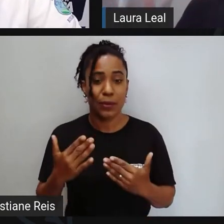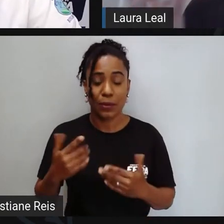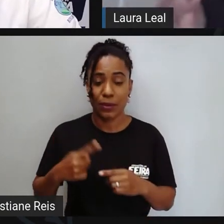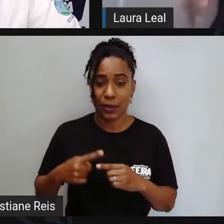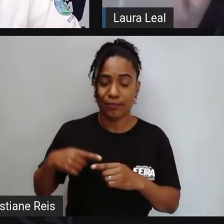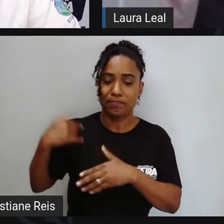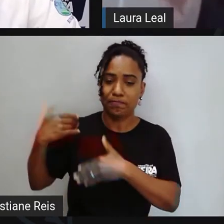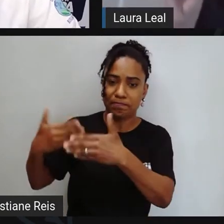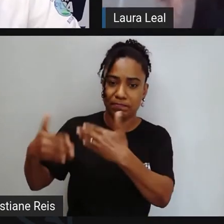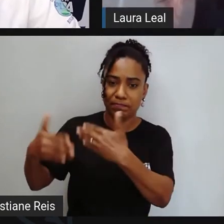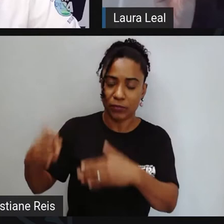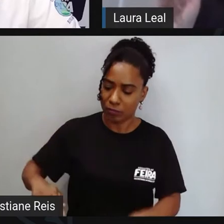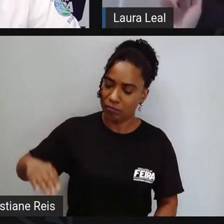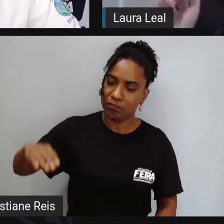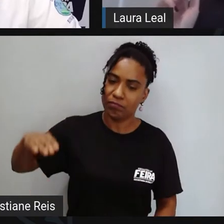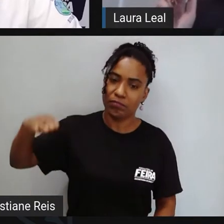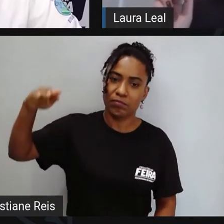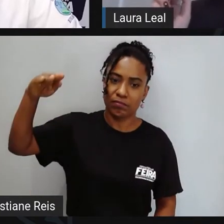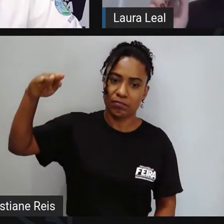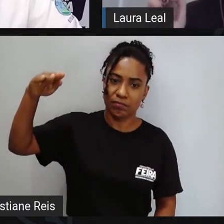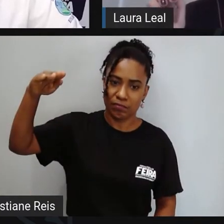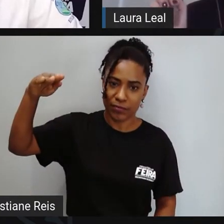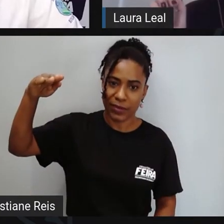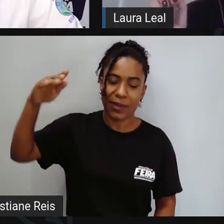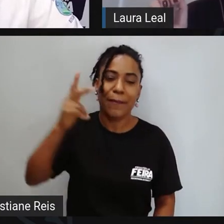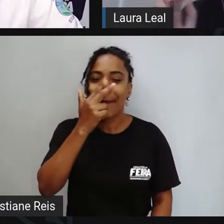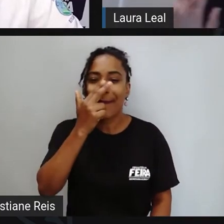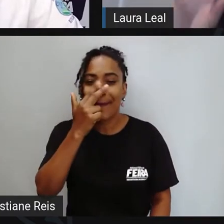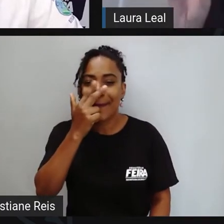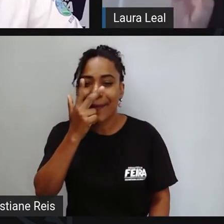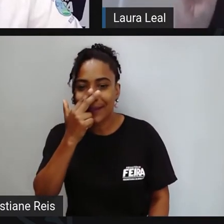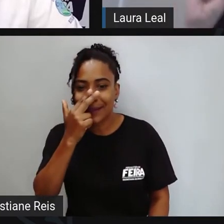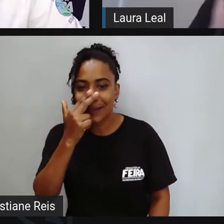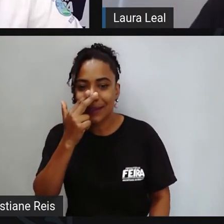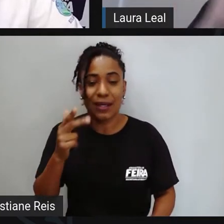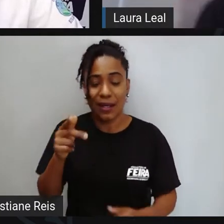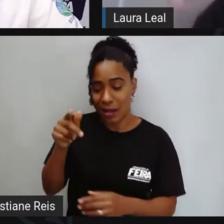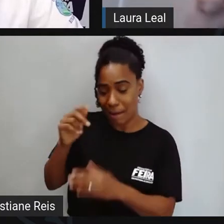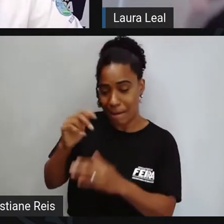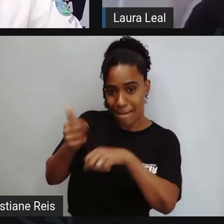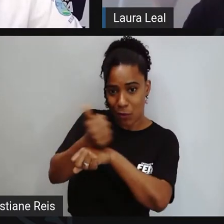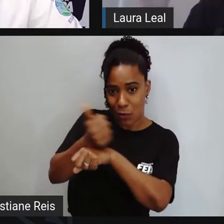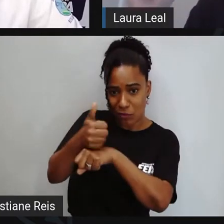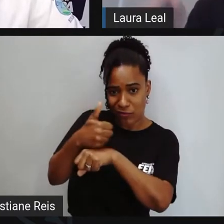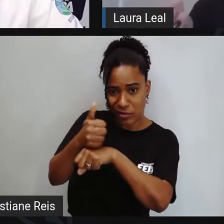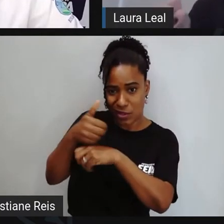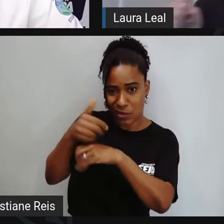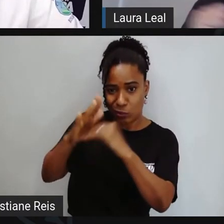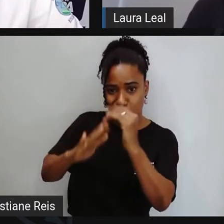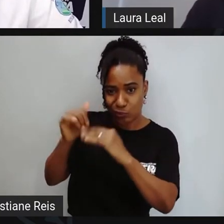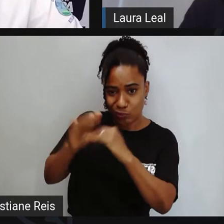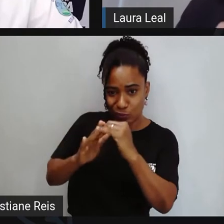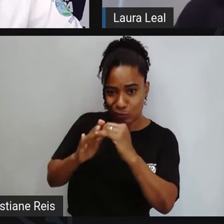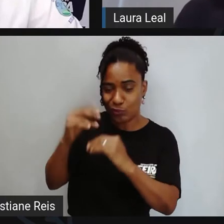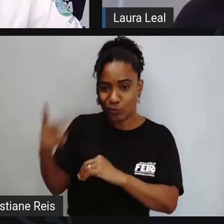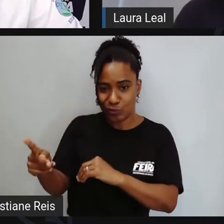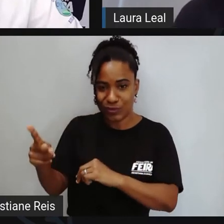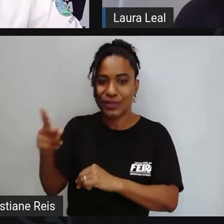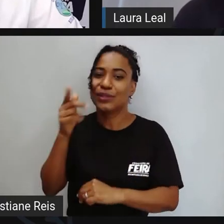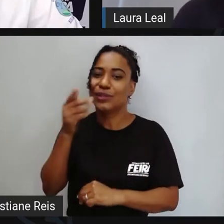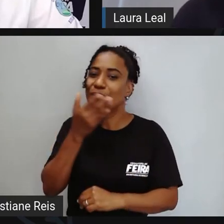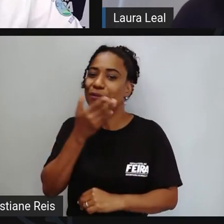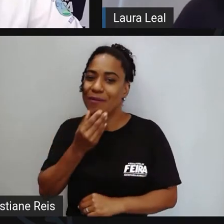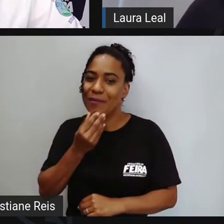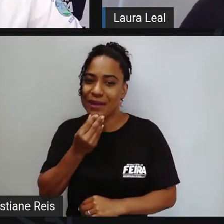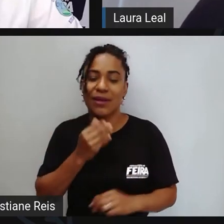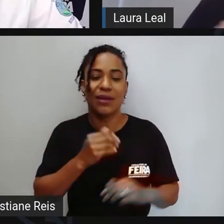para a gente como coisas que pertencem ao universo masculino e coisas que pertencem ao universo feminino. Então, o quarto